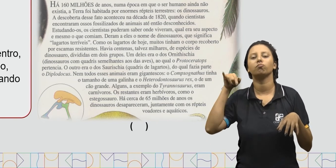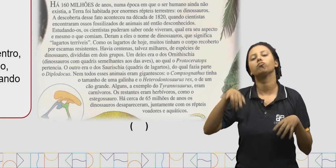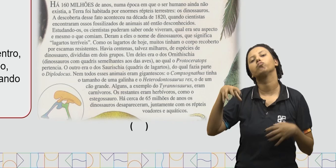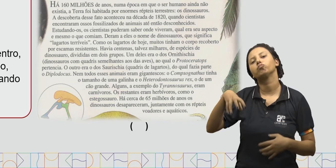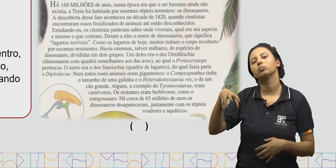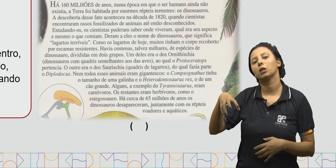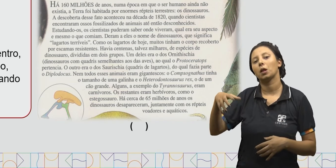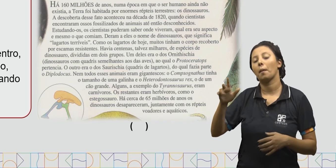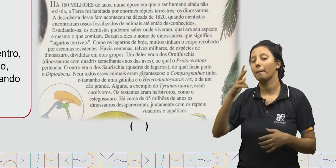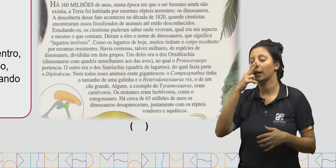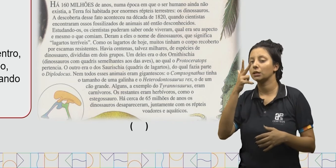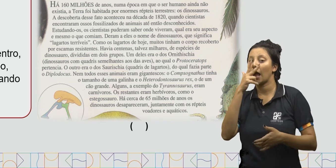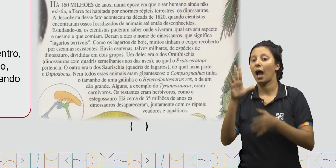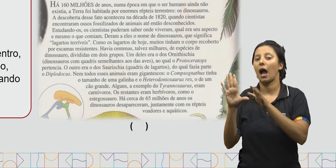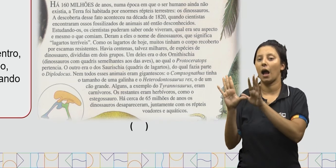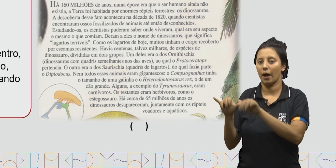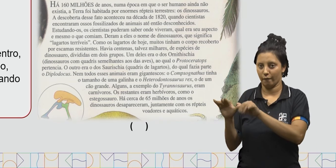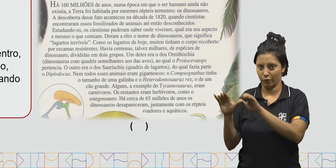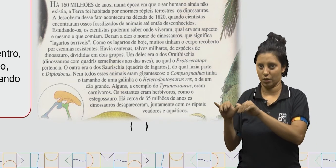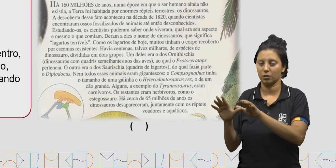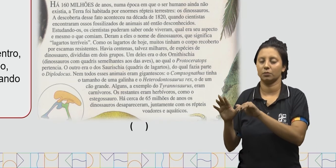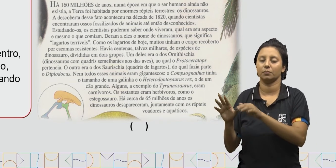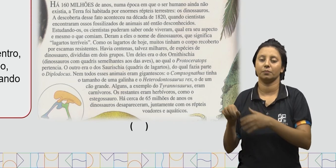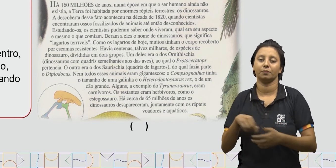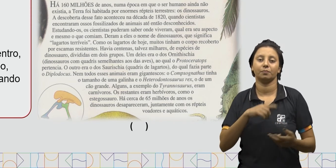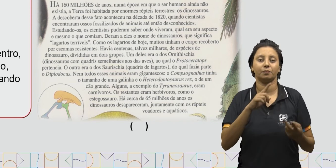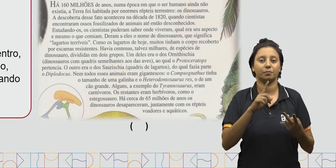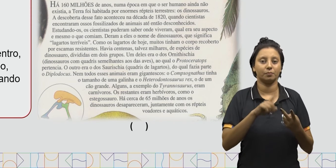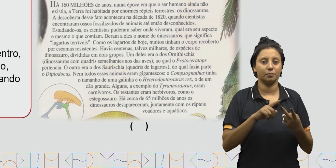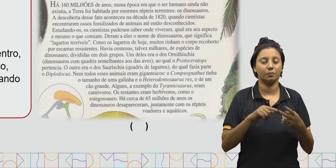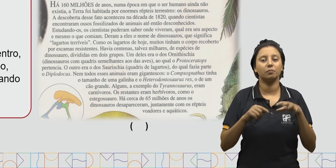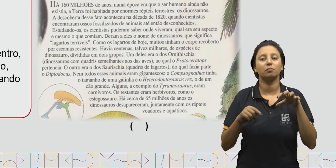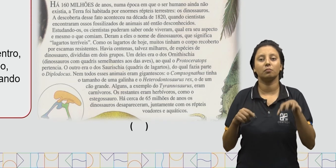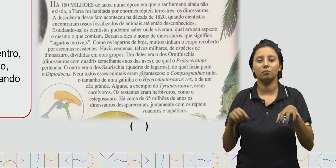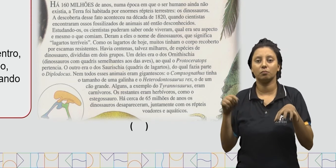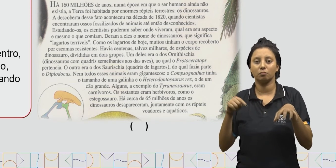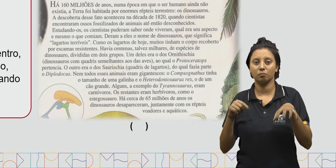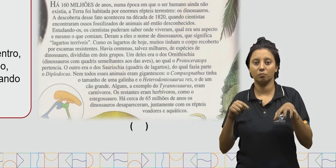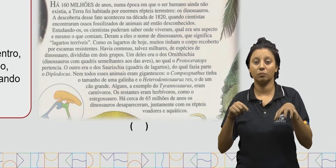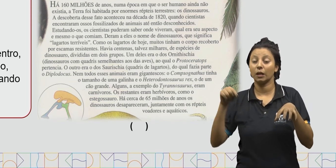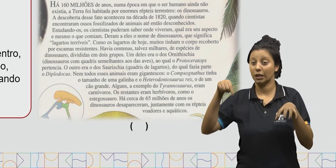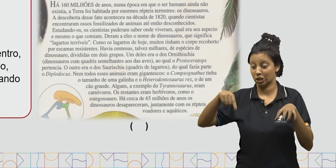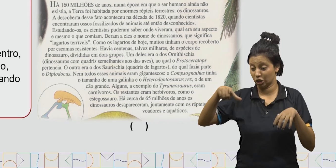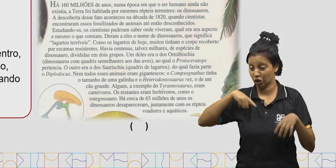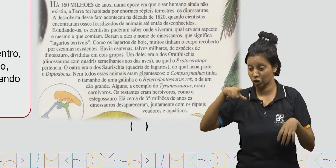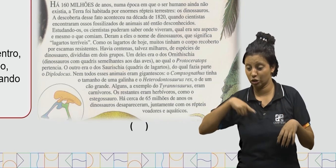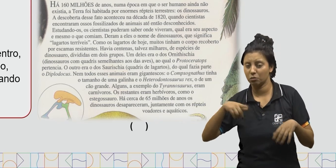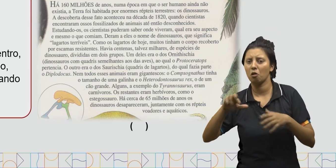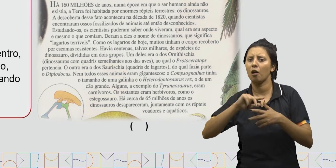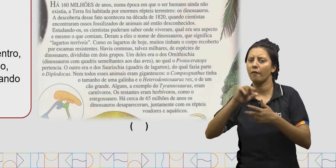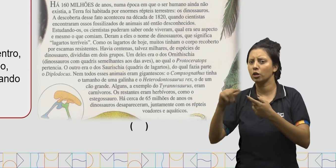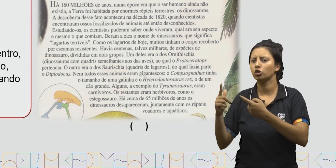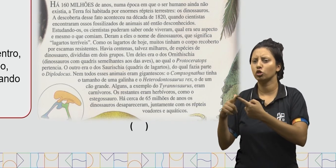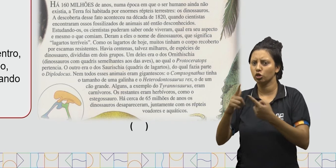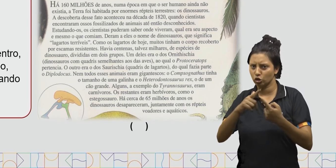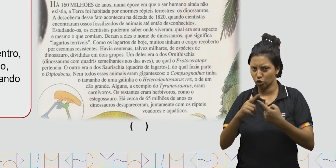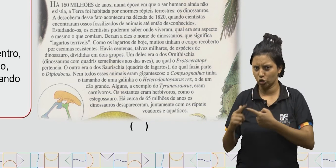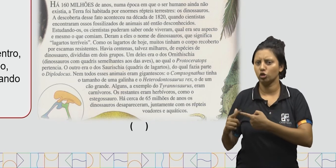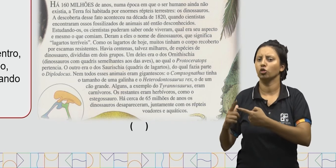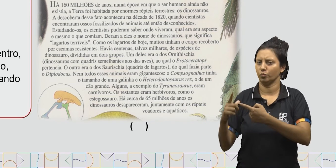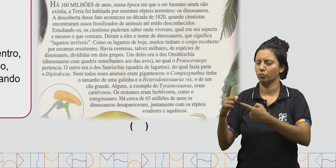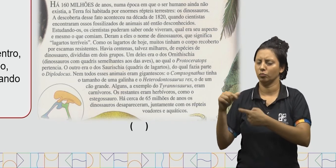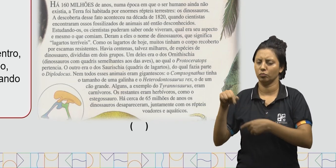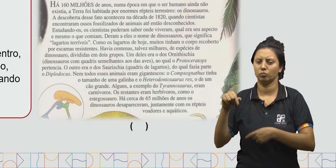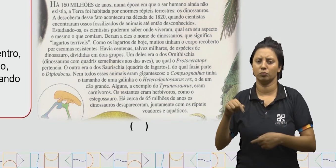com quadris semelhantes aos das aves, ao qual o Protoceratops